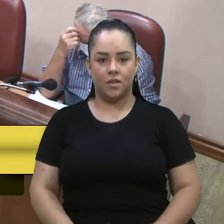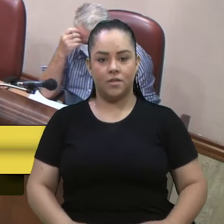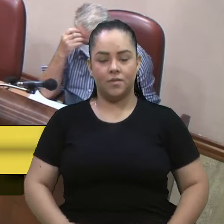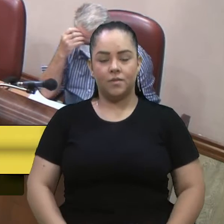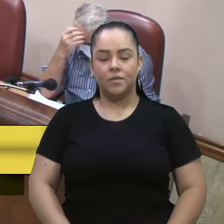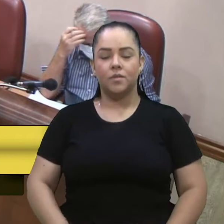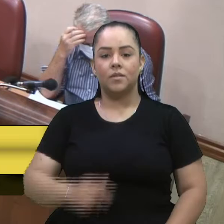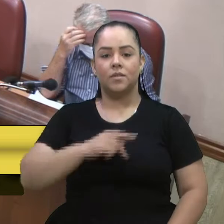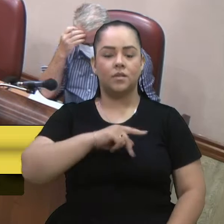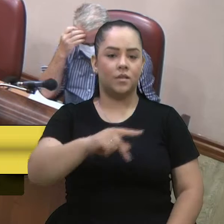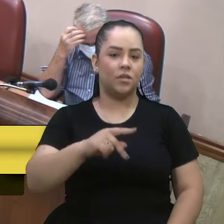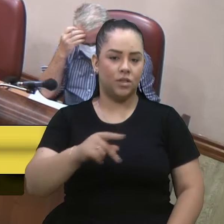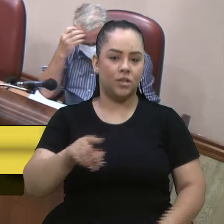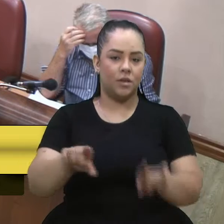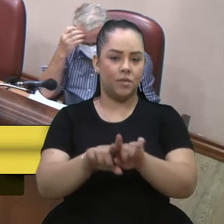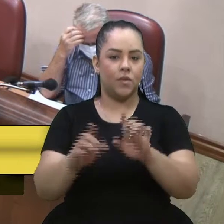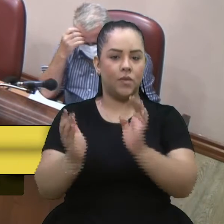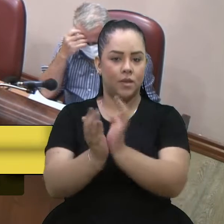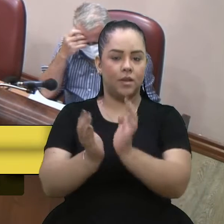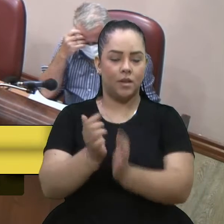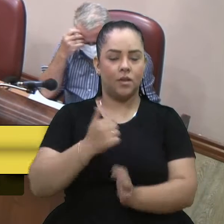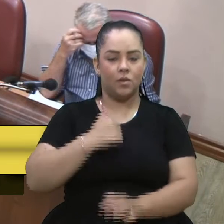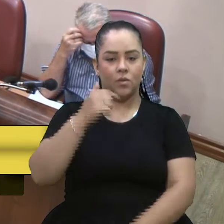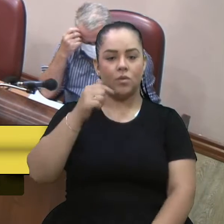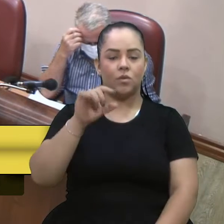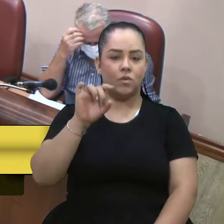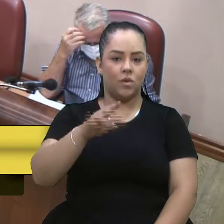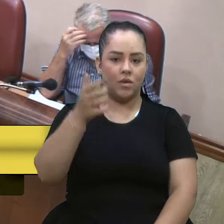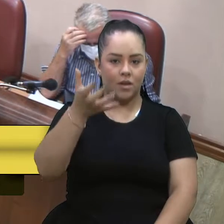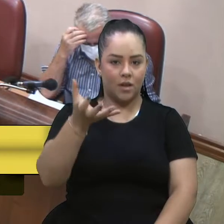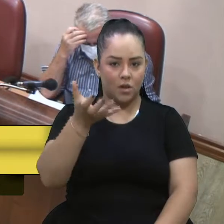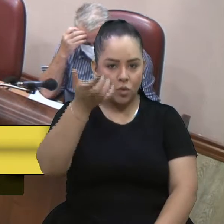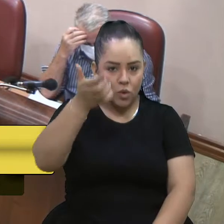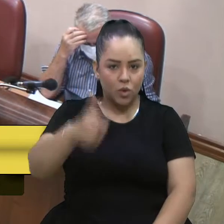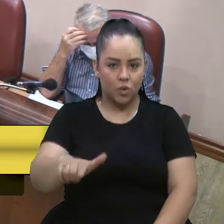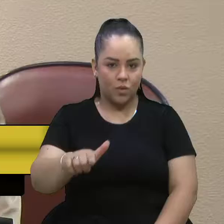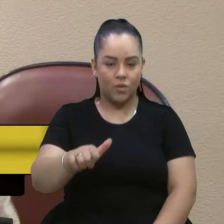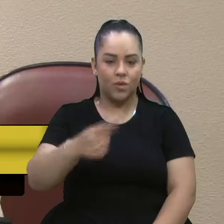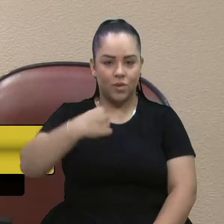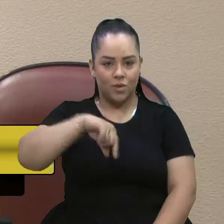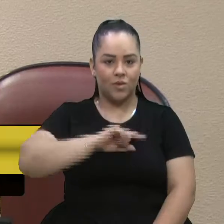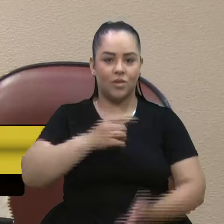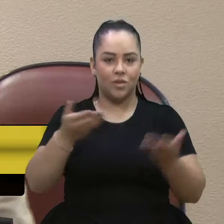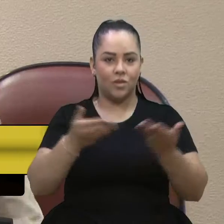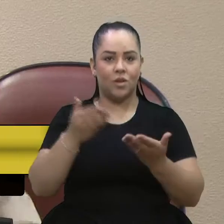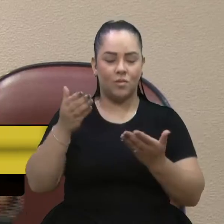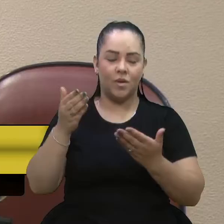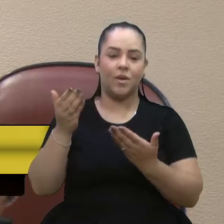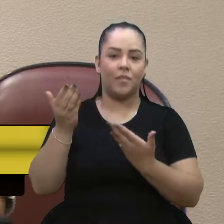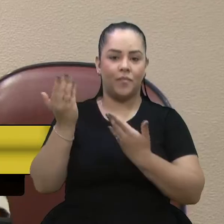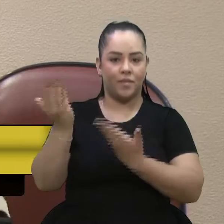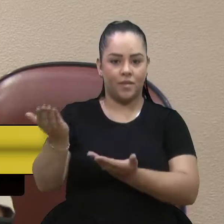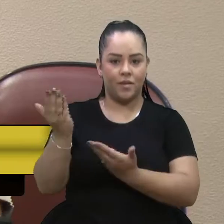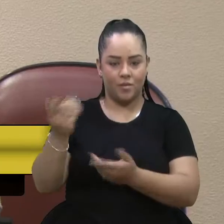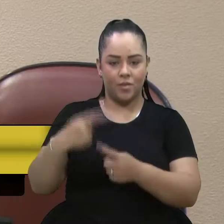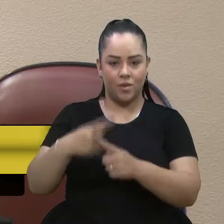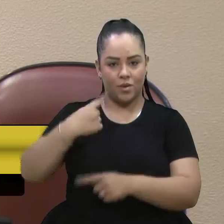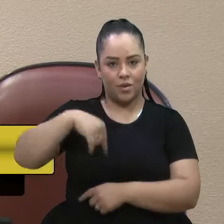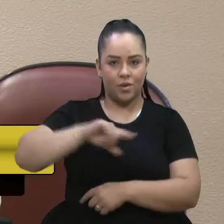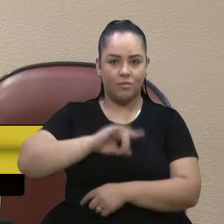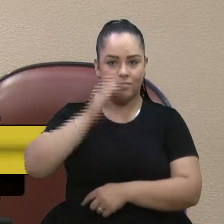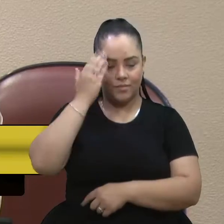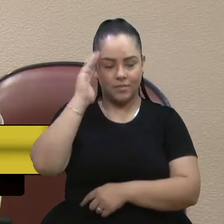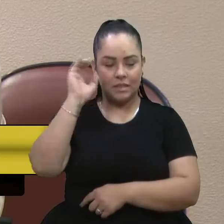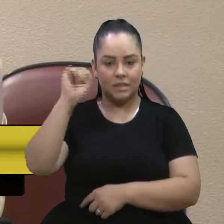Presidente, colegas, eu só quero reforçar, né, nós já fizemos uma homenagem aqui pela Câmara de Vereadores, pelo entendimento mesmo, né,